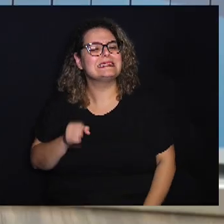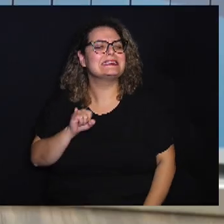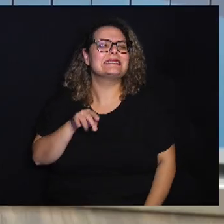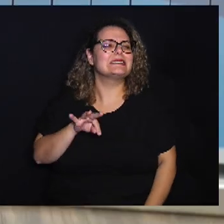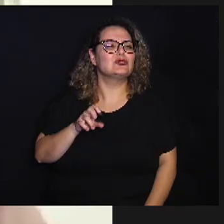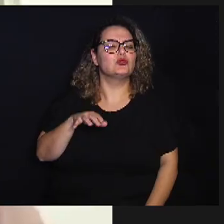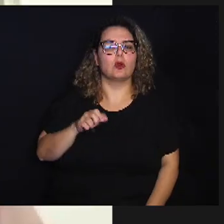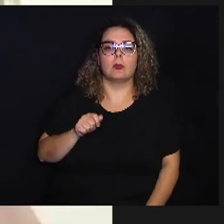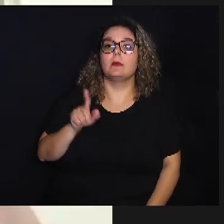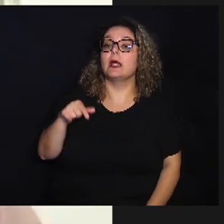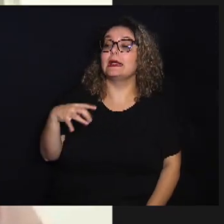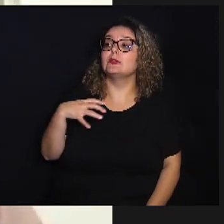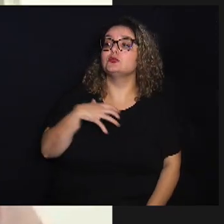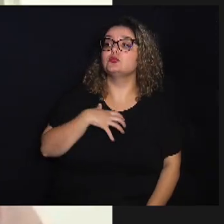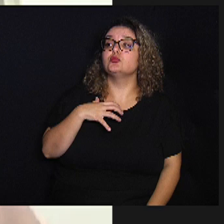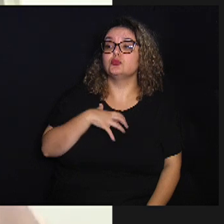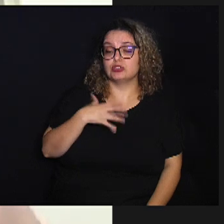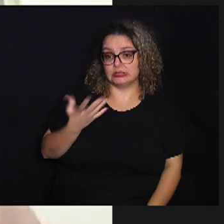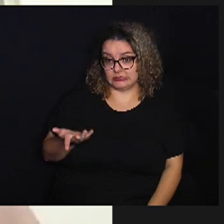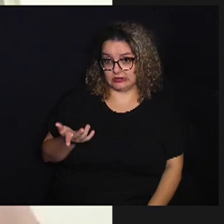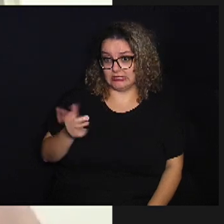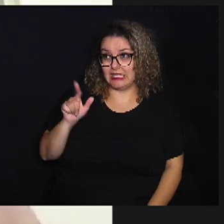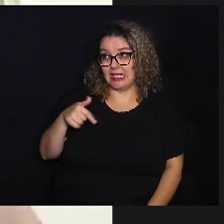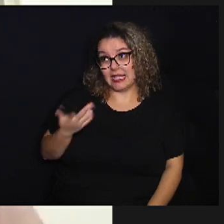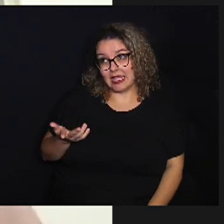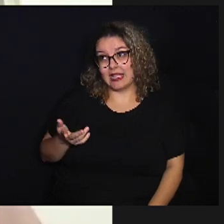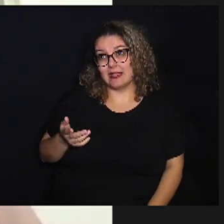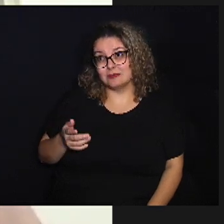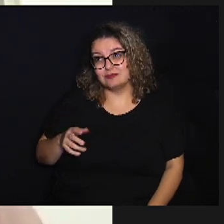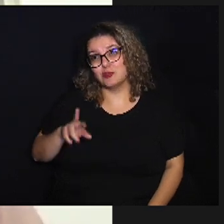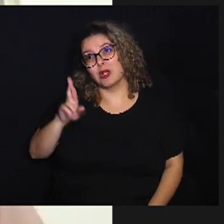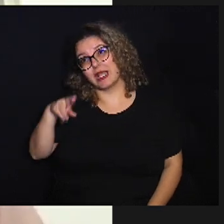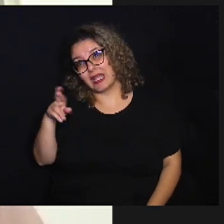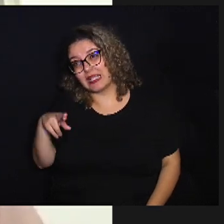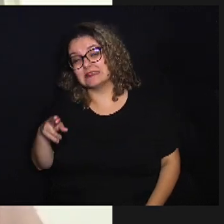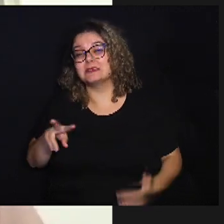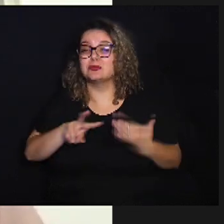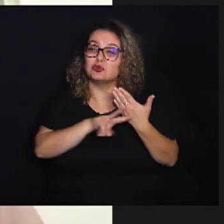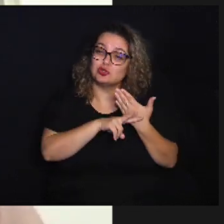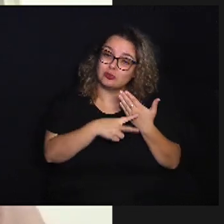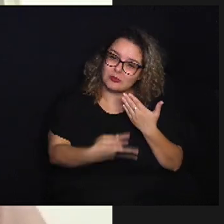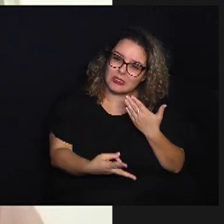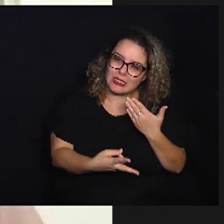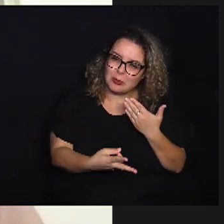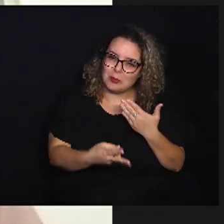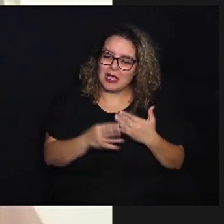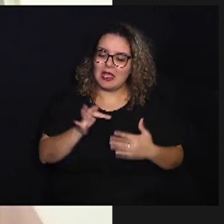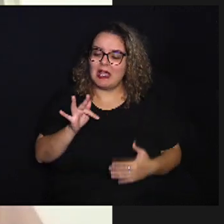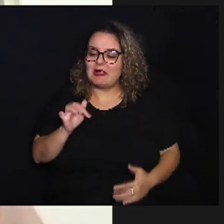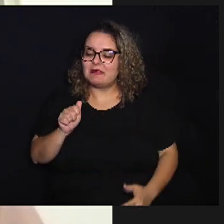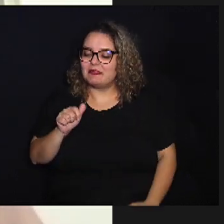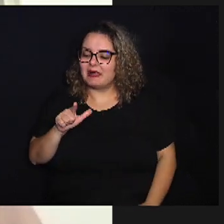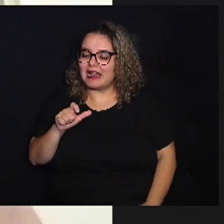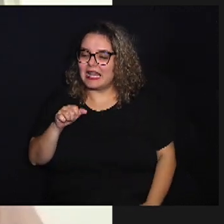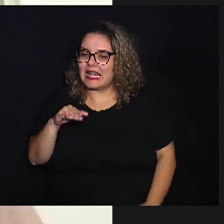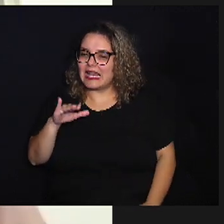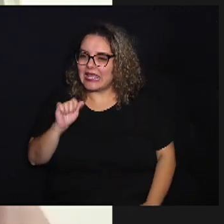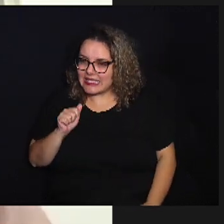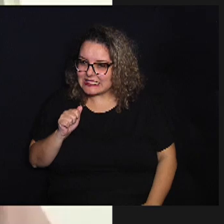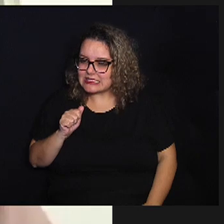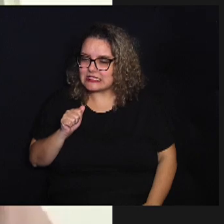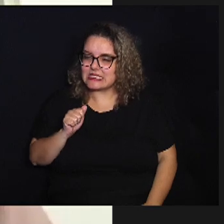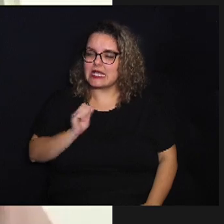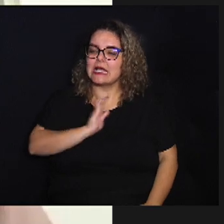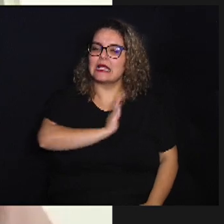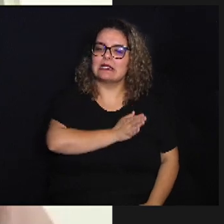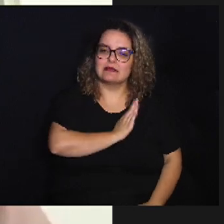É um sintoma. Na verdade, é um sintoma decorrente de uma falência cardíaca, né? De um problema cardíaco.